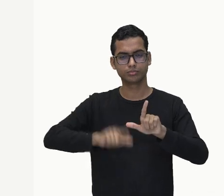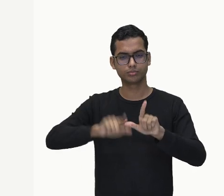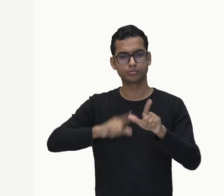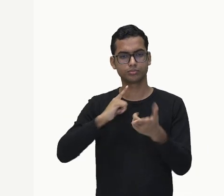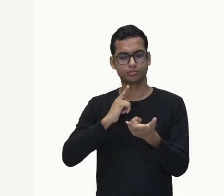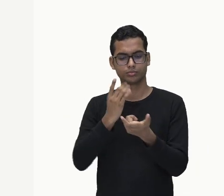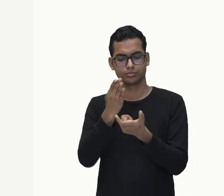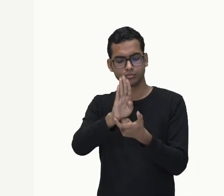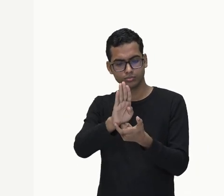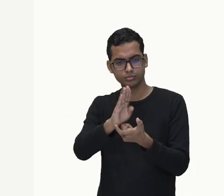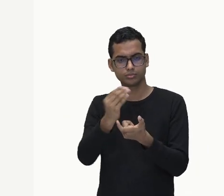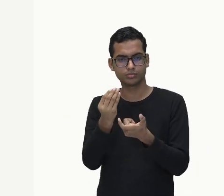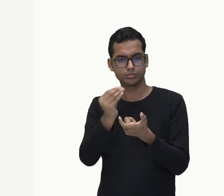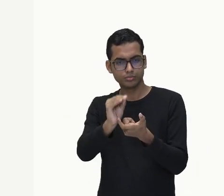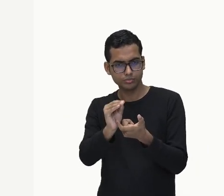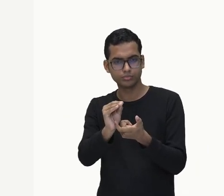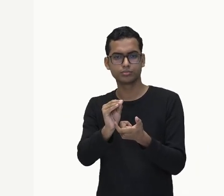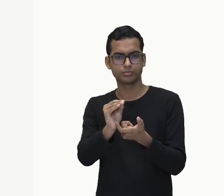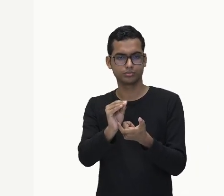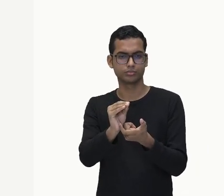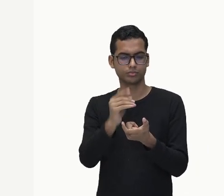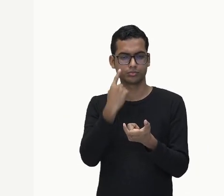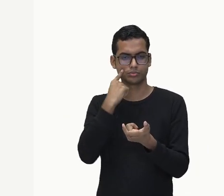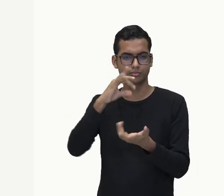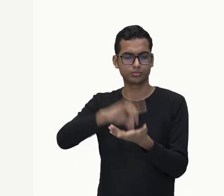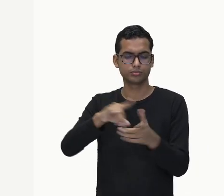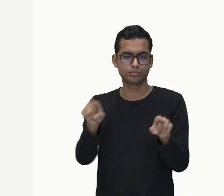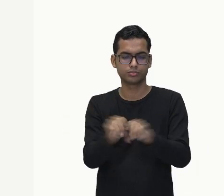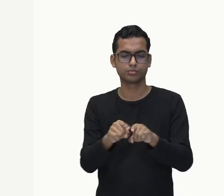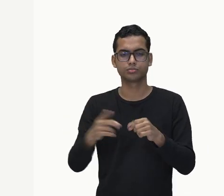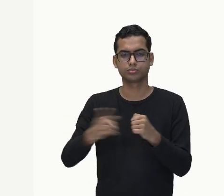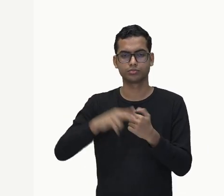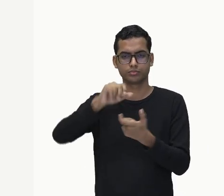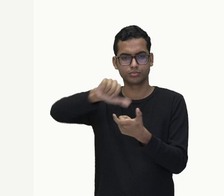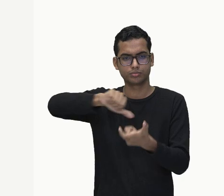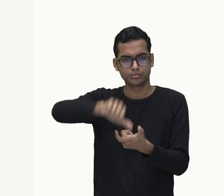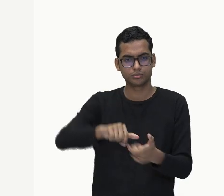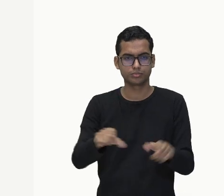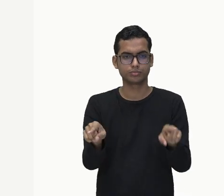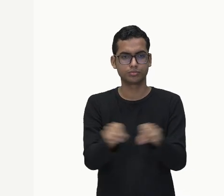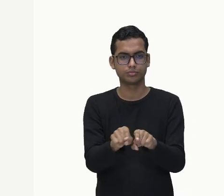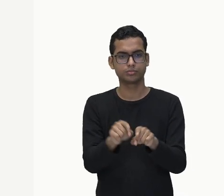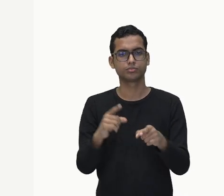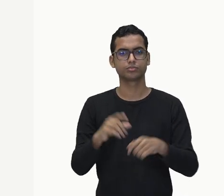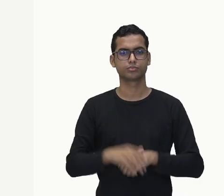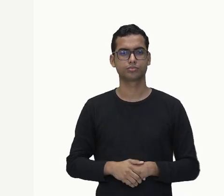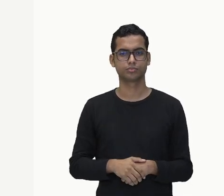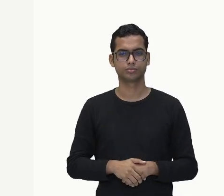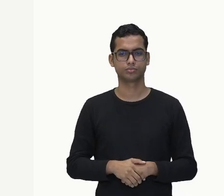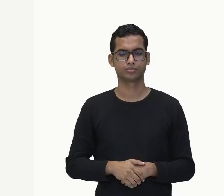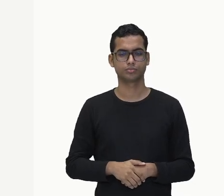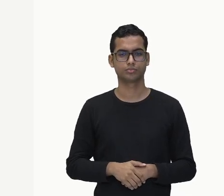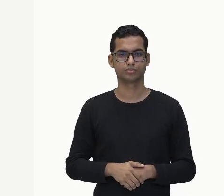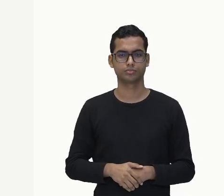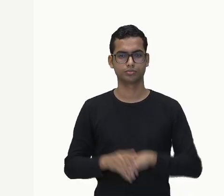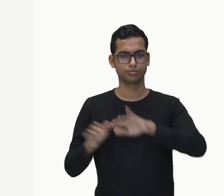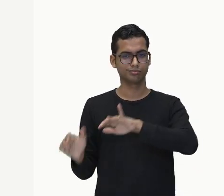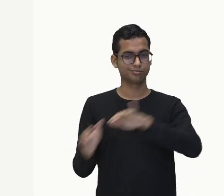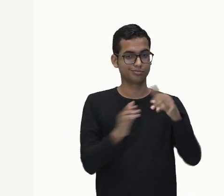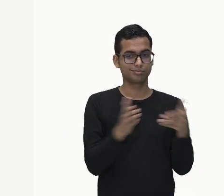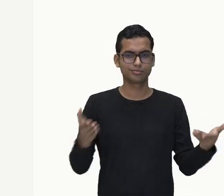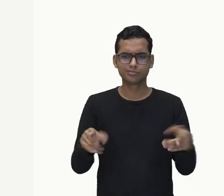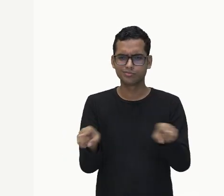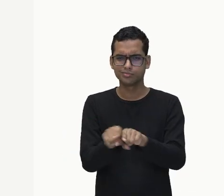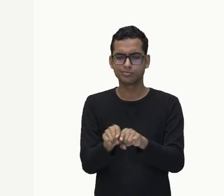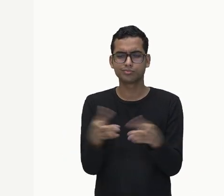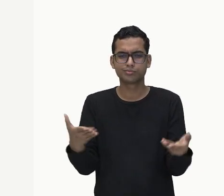termina tornando o verbo altamente irregular, ok? Alguns marcadores... olha aqui o que nós